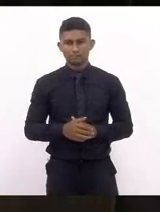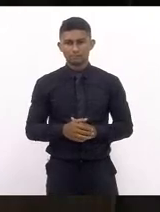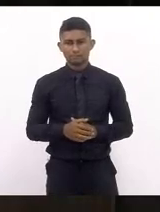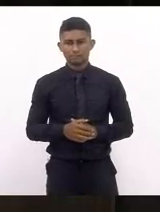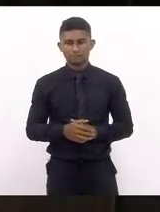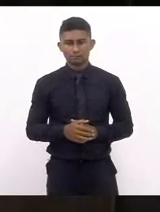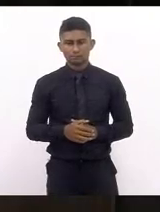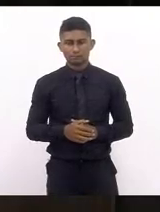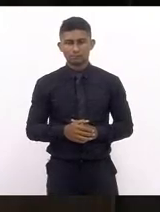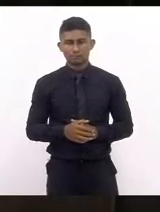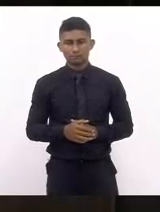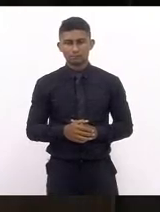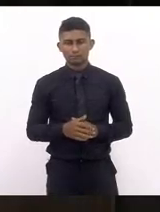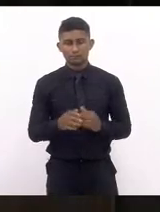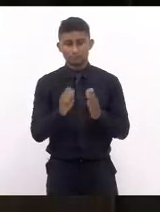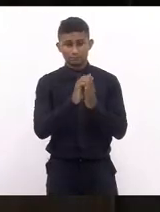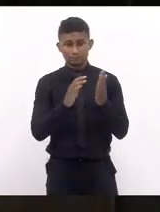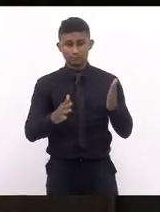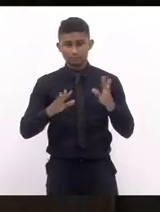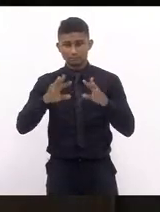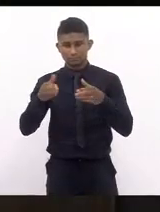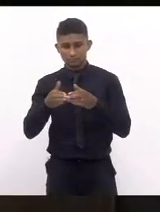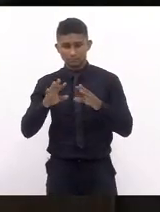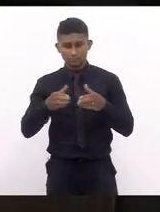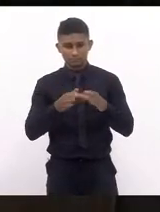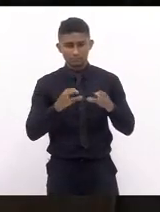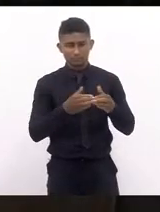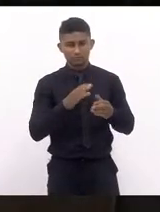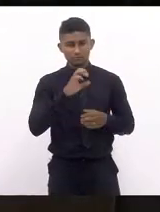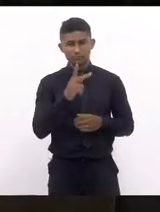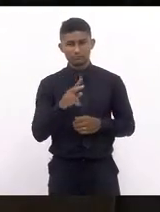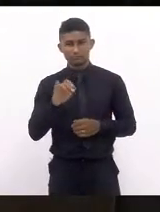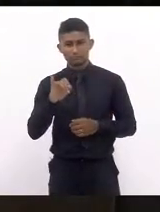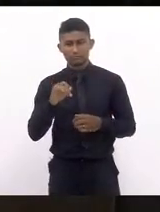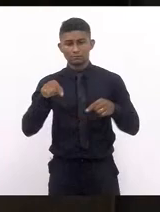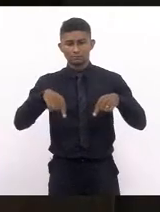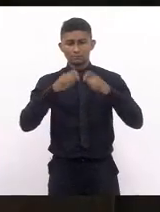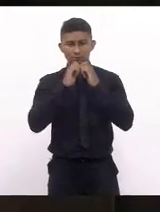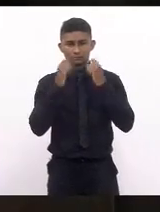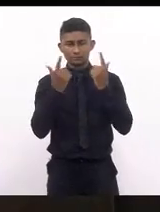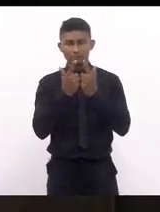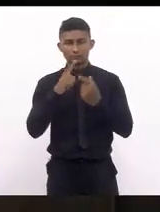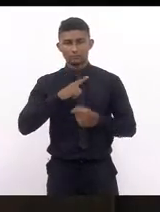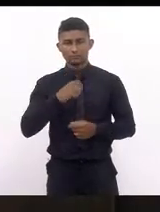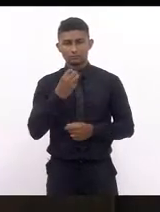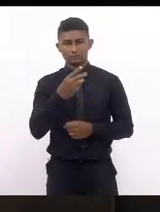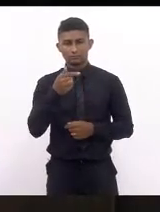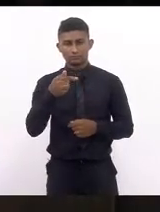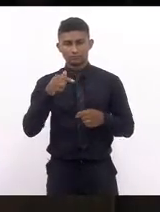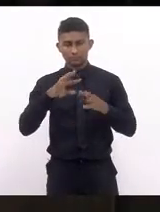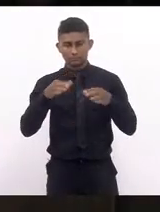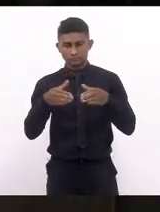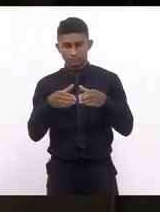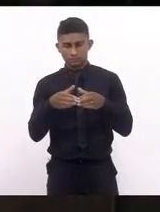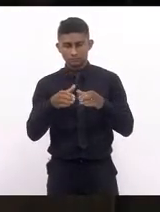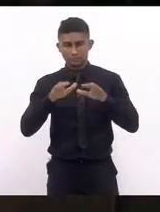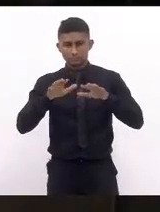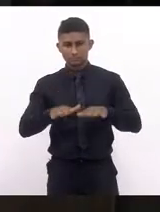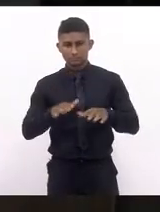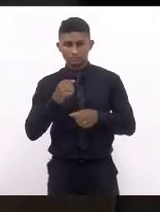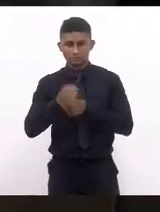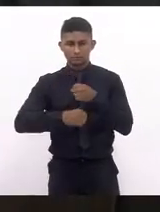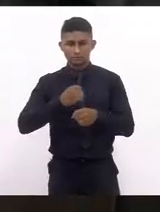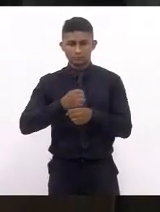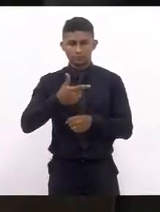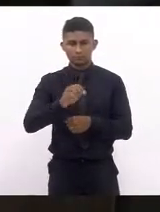Fluminense atividades das comissões permanentes de CPI na alerj possui 37 comissões permanentes que em